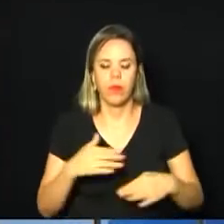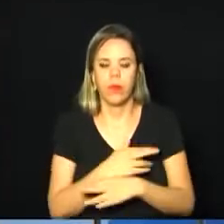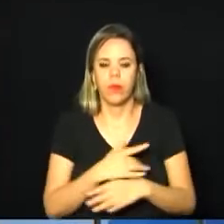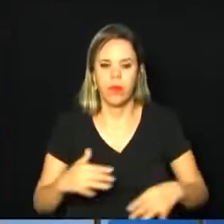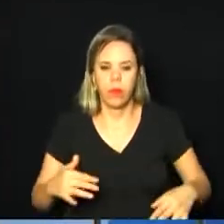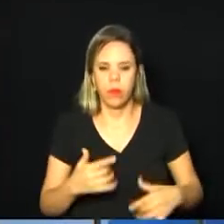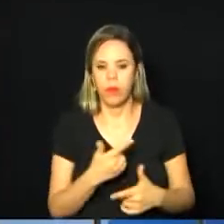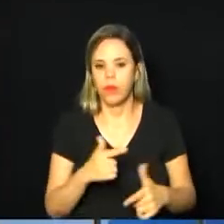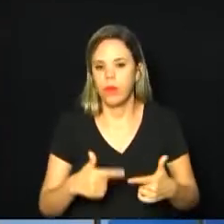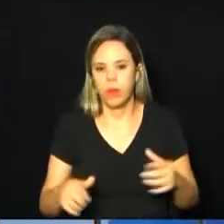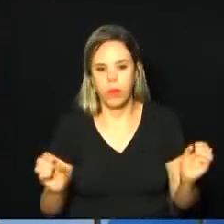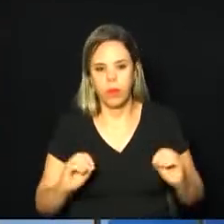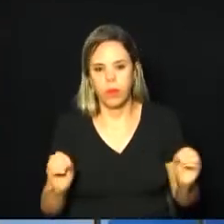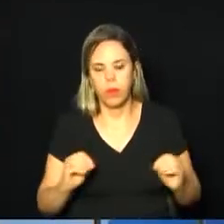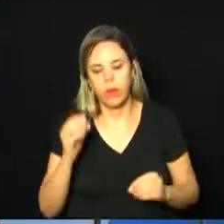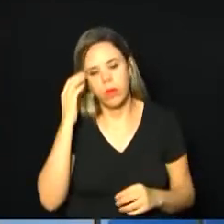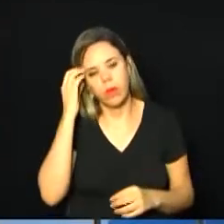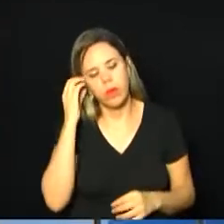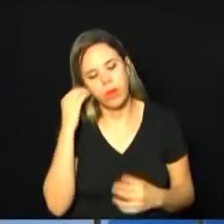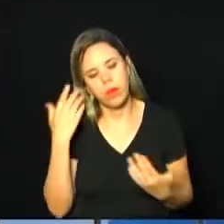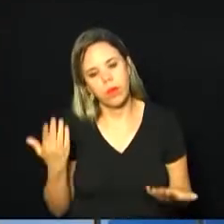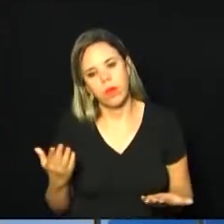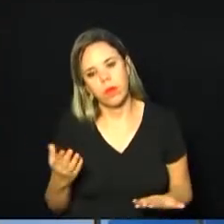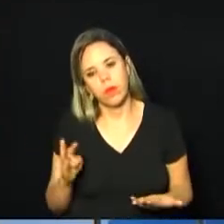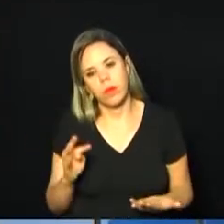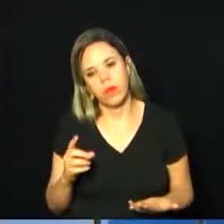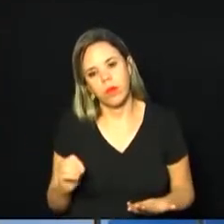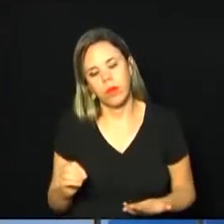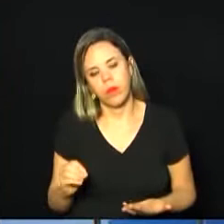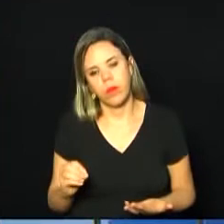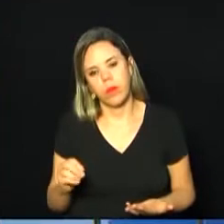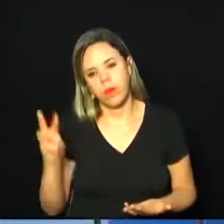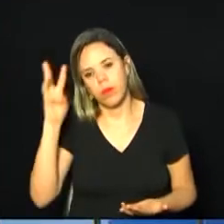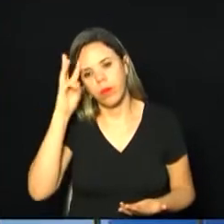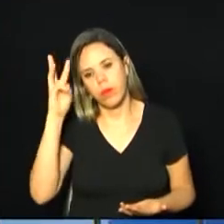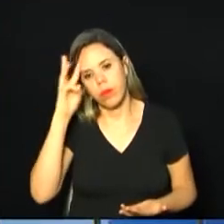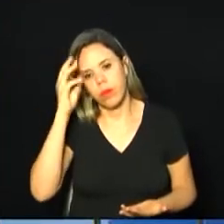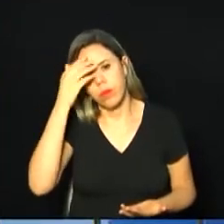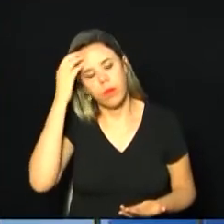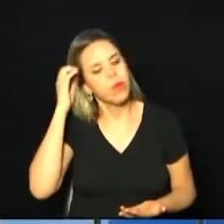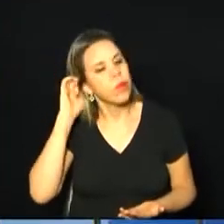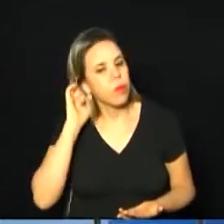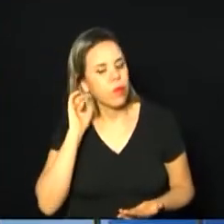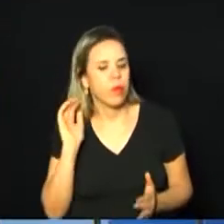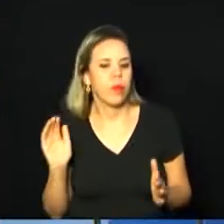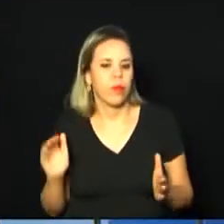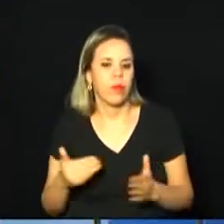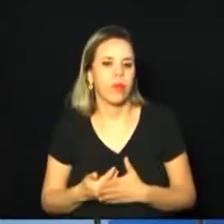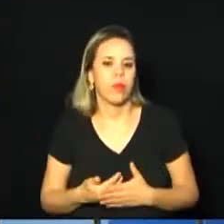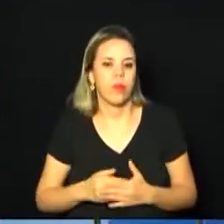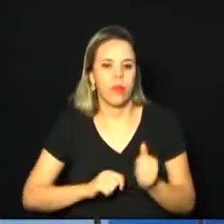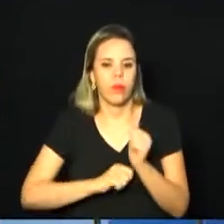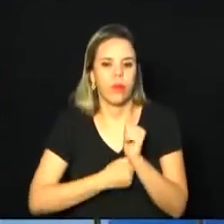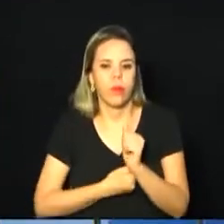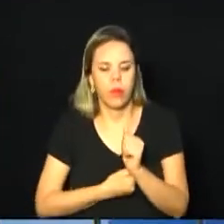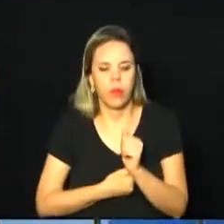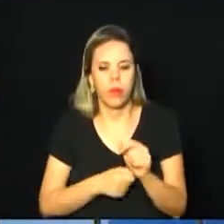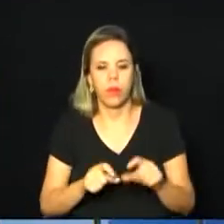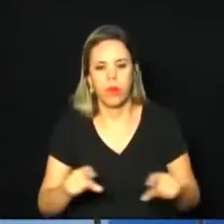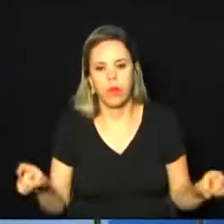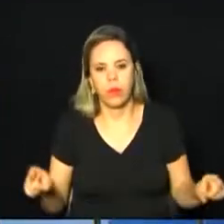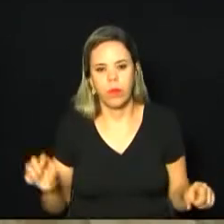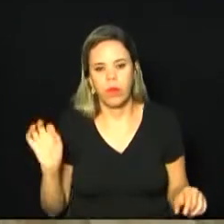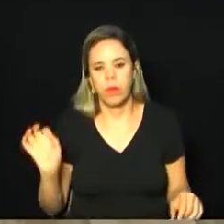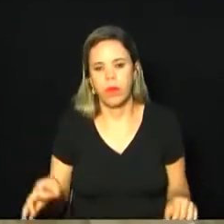para que não haja nenhum problema então Barão de Jaguara terça-feira vai estar totalmente bloqueada neste trecho